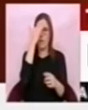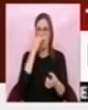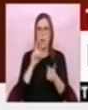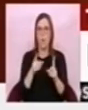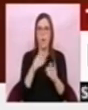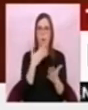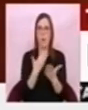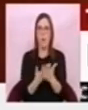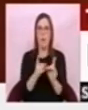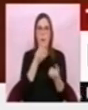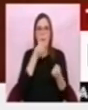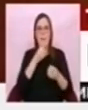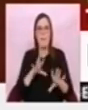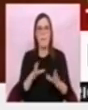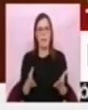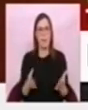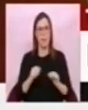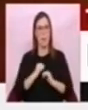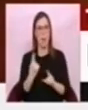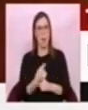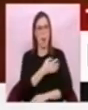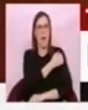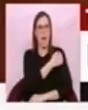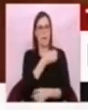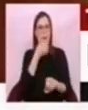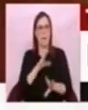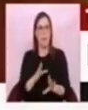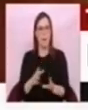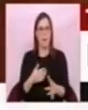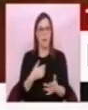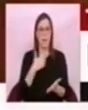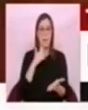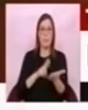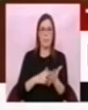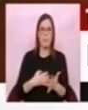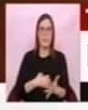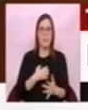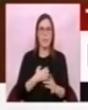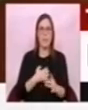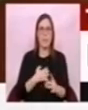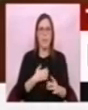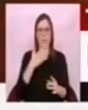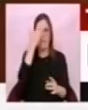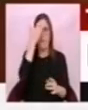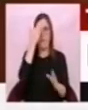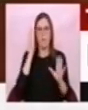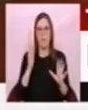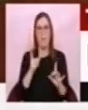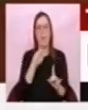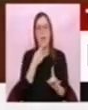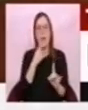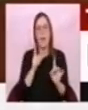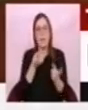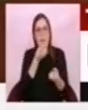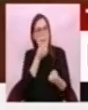é a implicação da perda dos seus bens materiais. Pode não estar a alcançar verdadeiramente, mas consegue projetar isso. O que é que